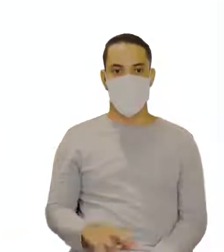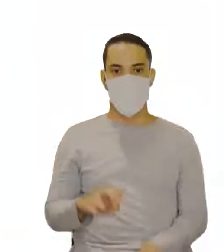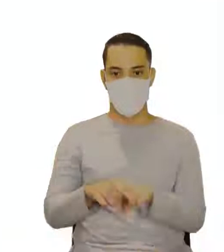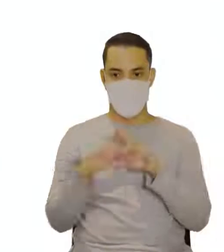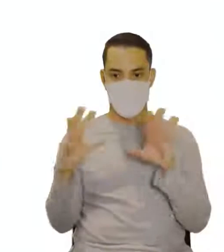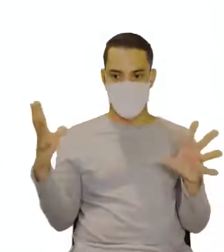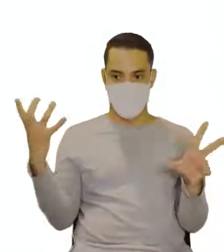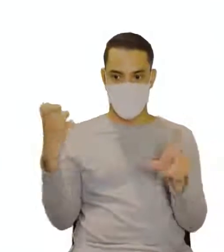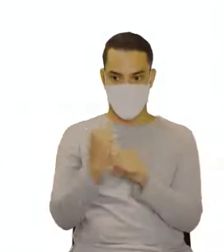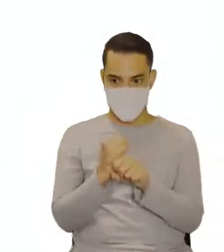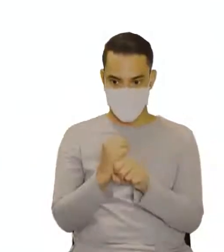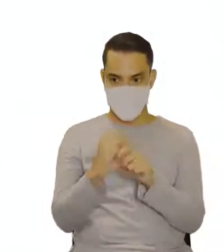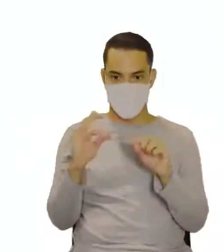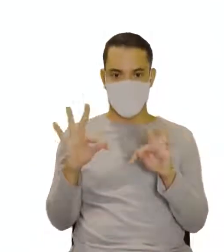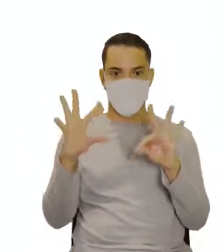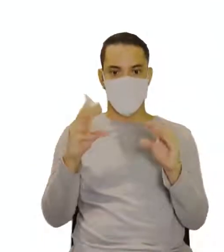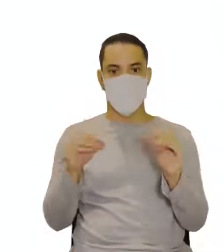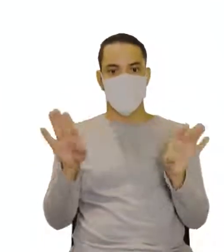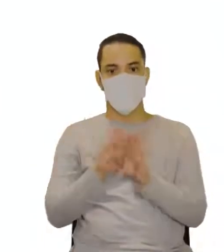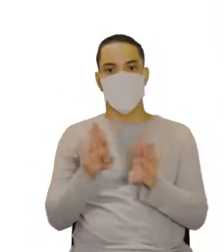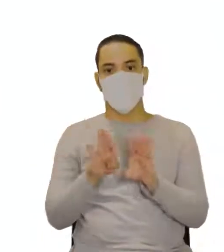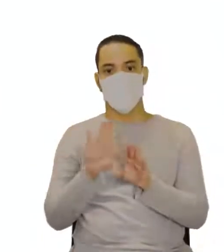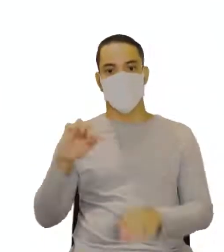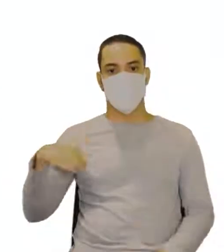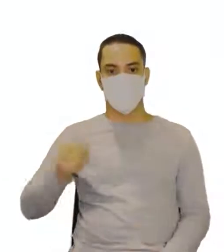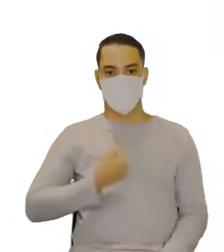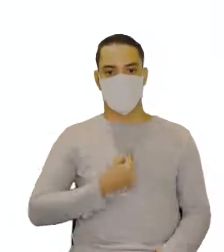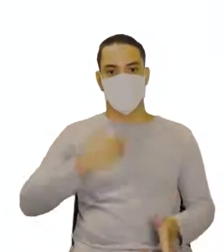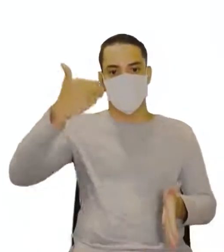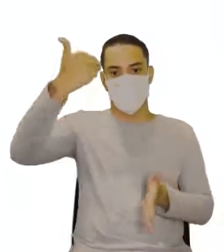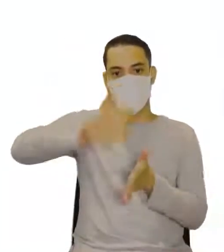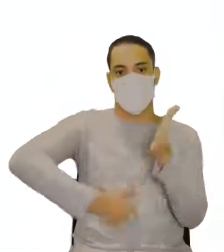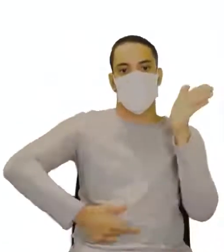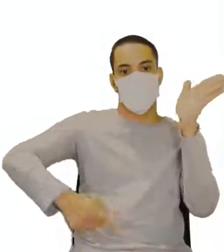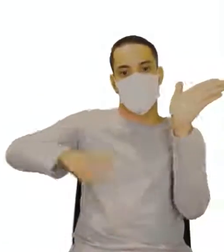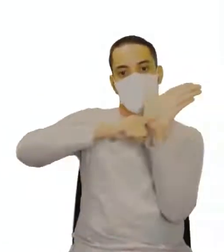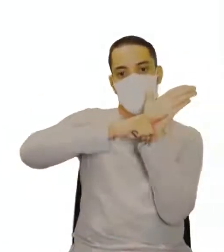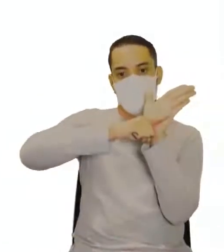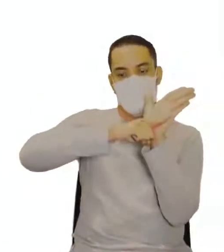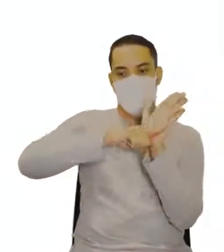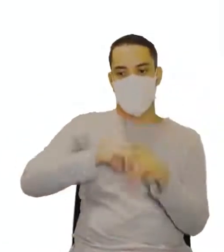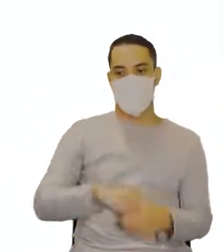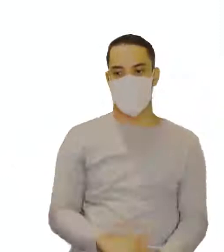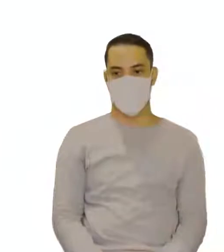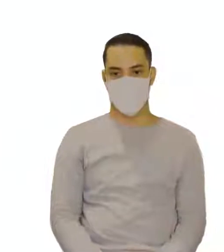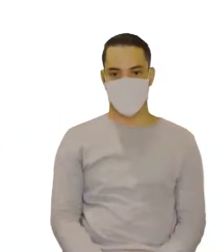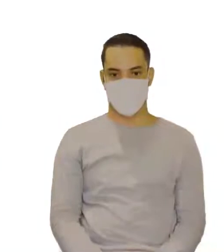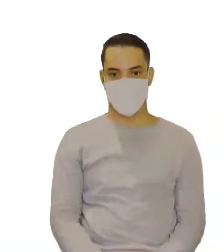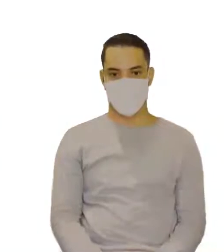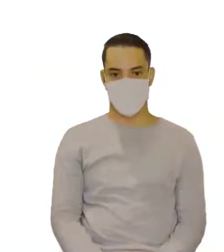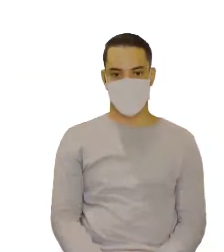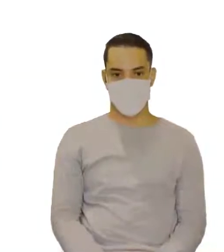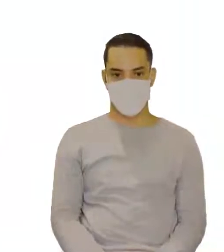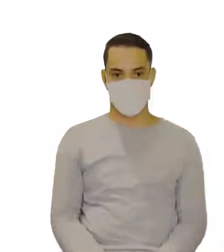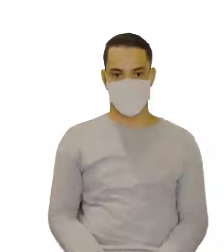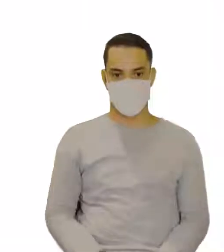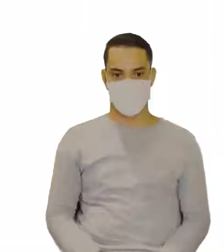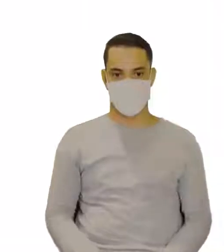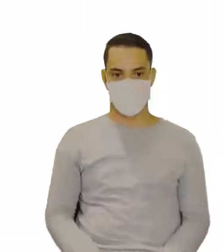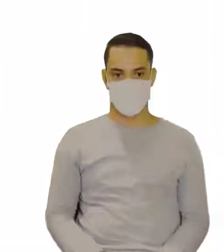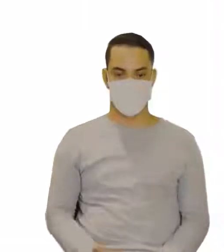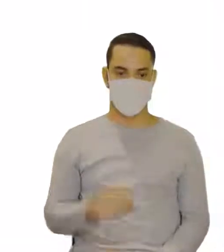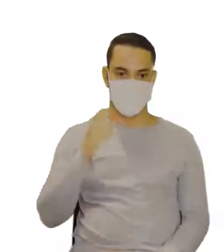aqui e aqui a gente subtrai nessa ordem, ok? E aqui eu vou encontrar a